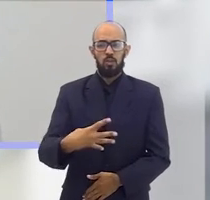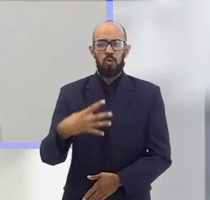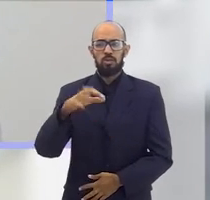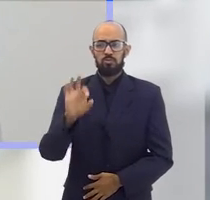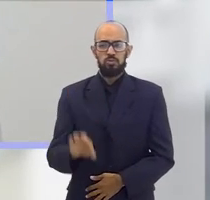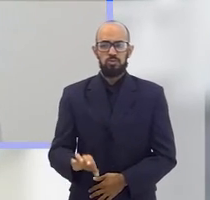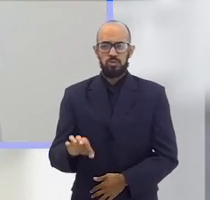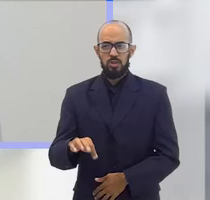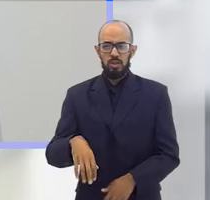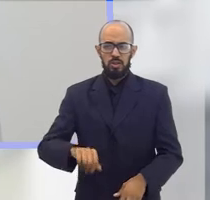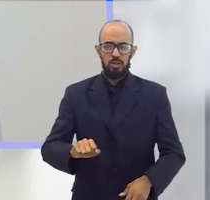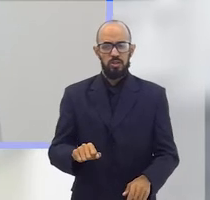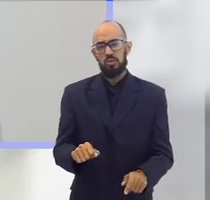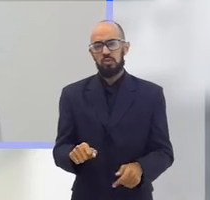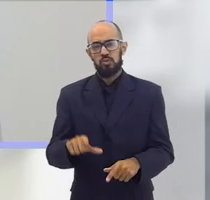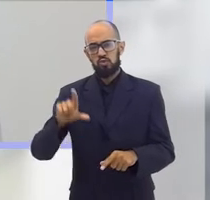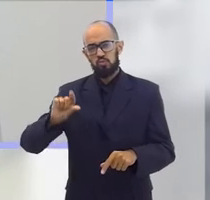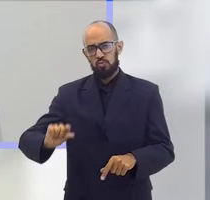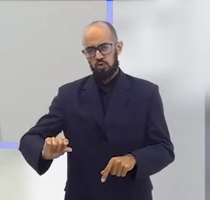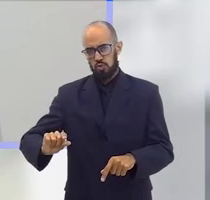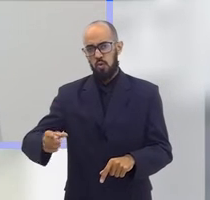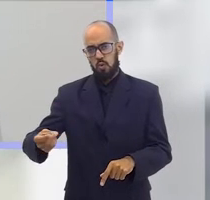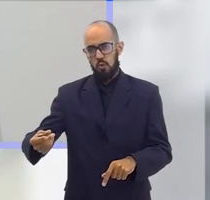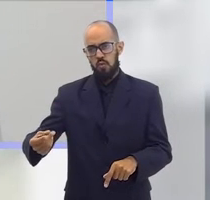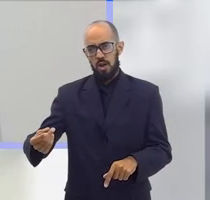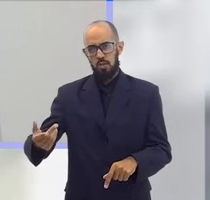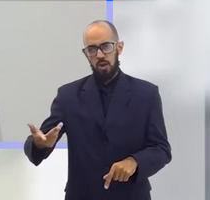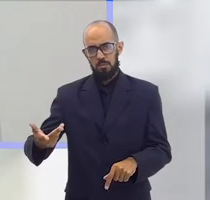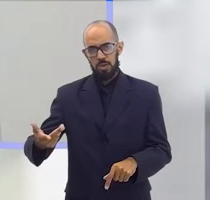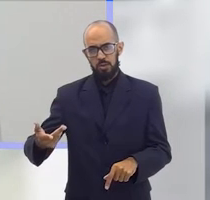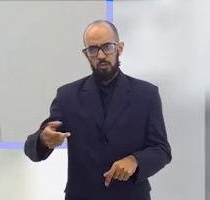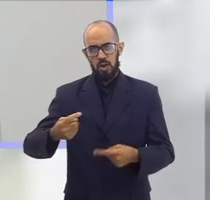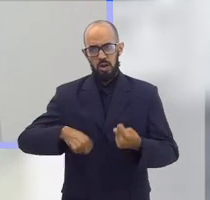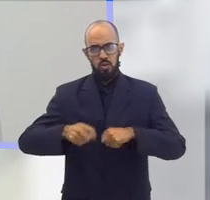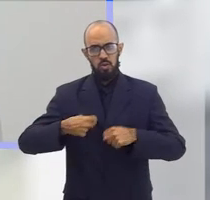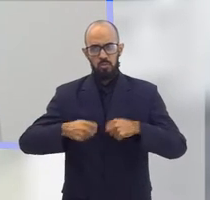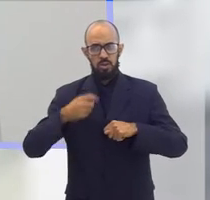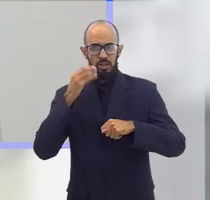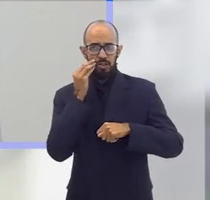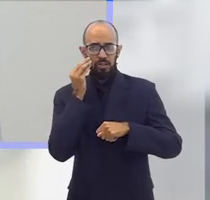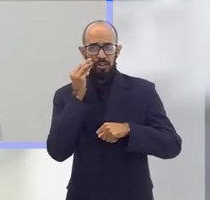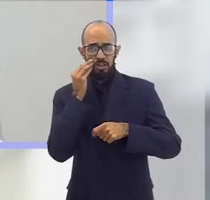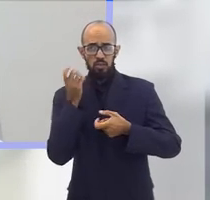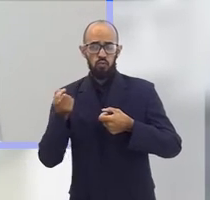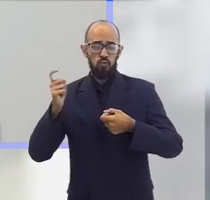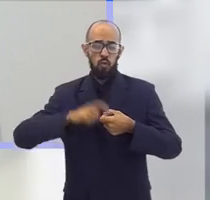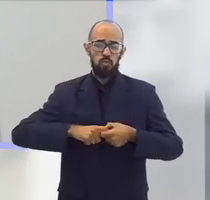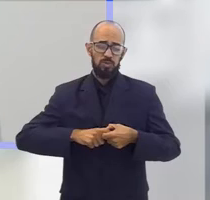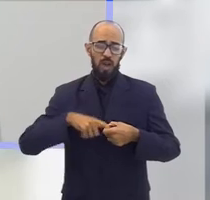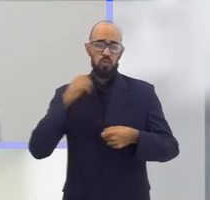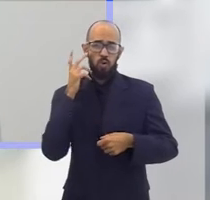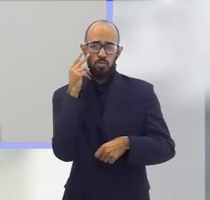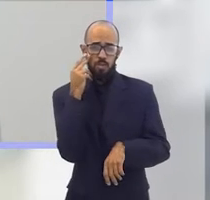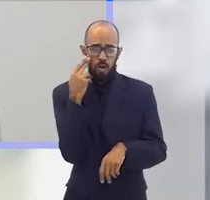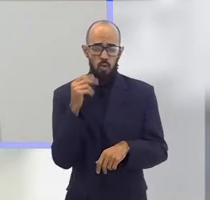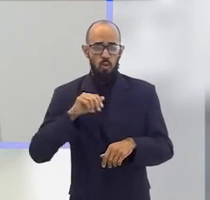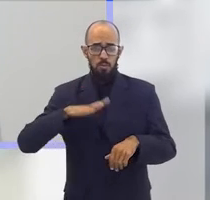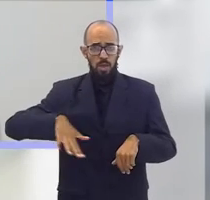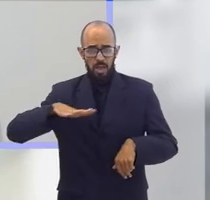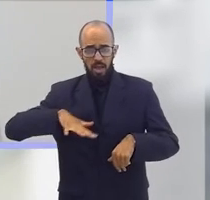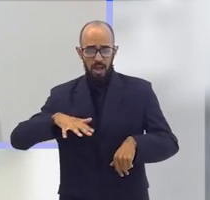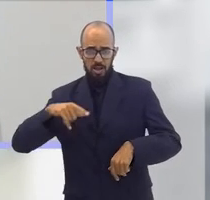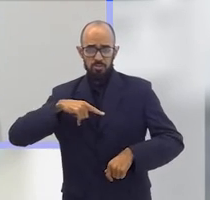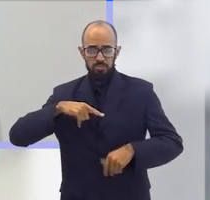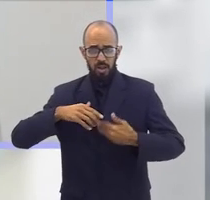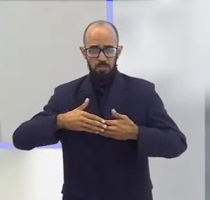74% dos pequenos negócios alegam diminuição de faturamento. A economia está tentando voltar à sua normalidade.